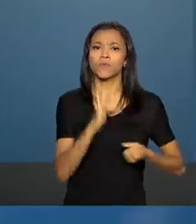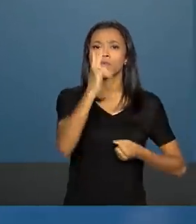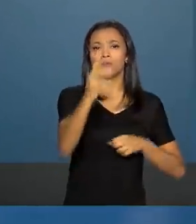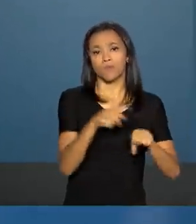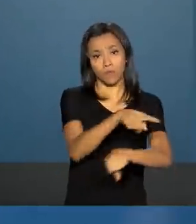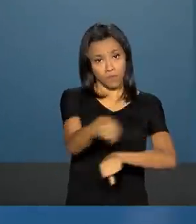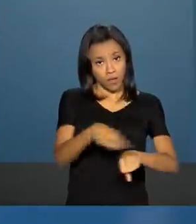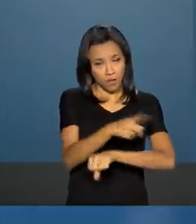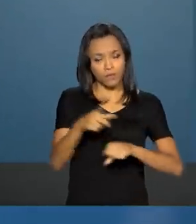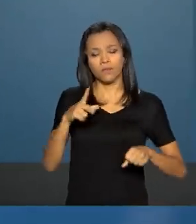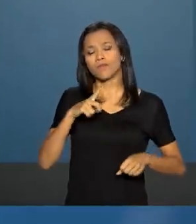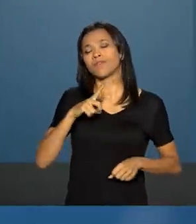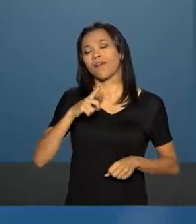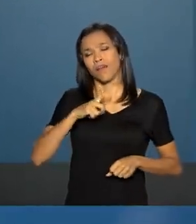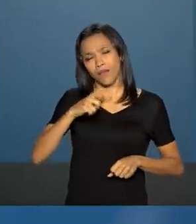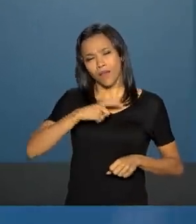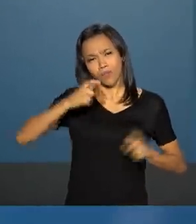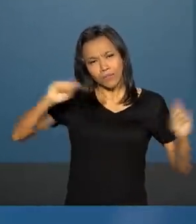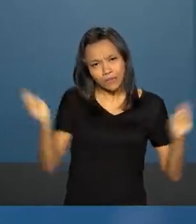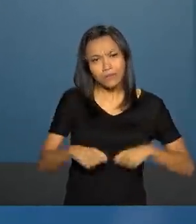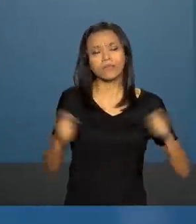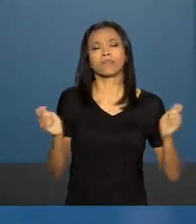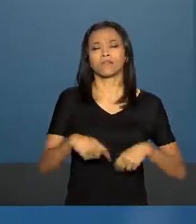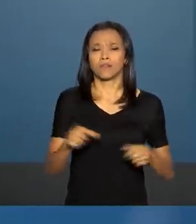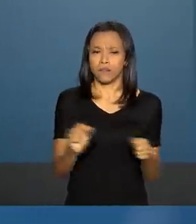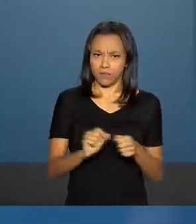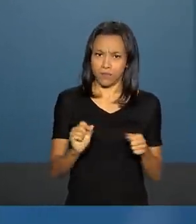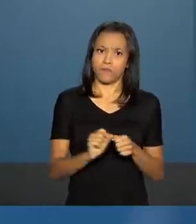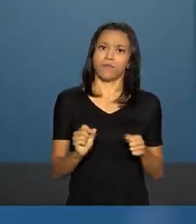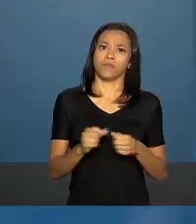Nós temos potencial para isso.